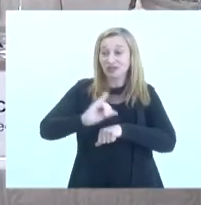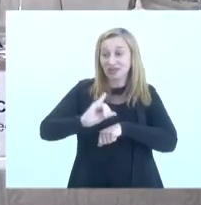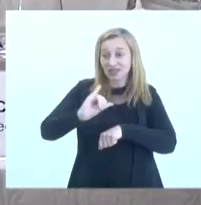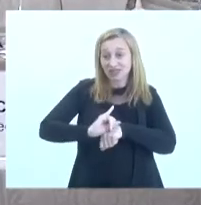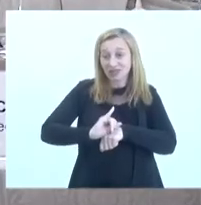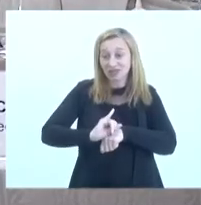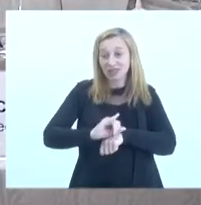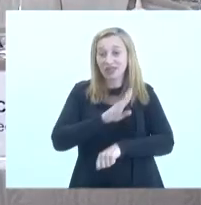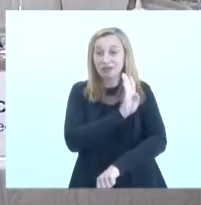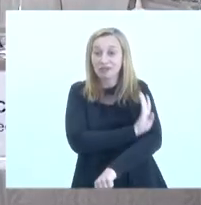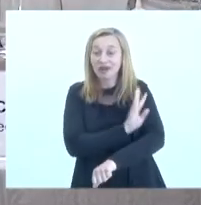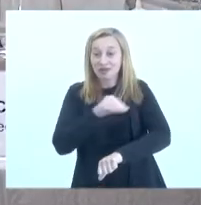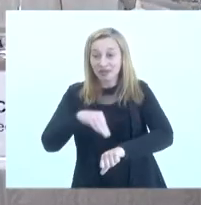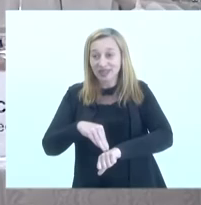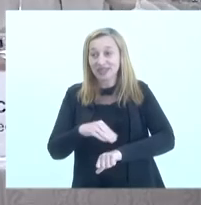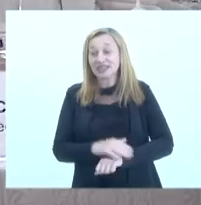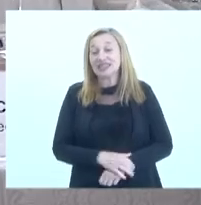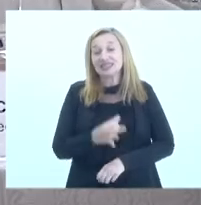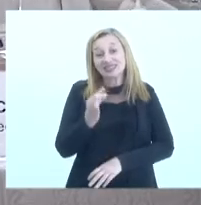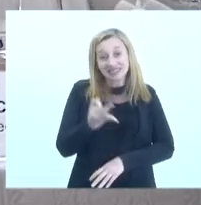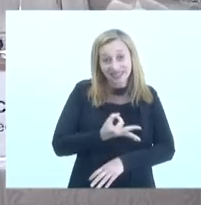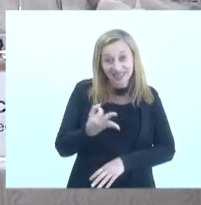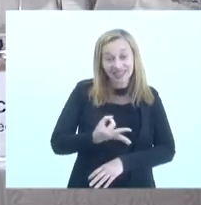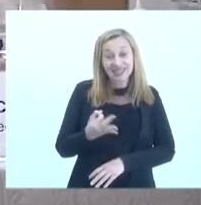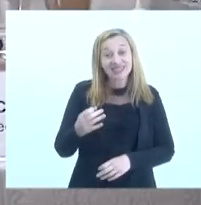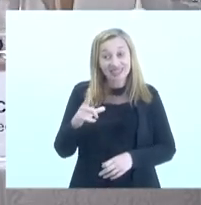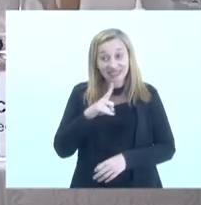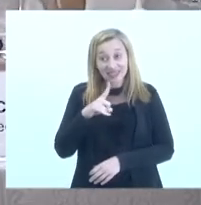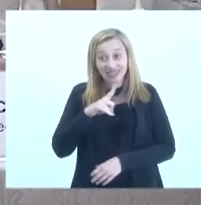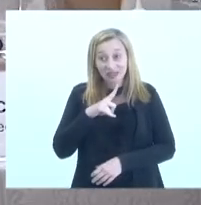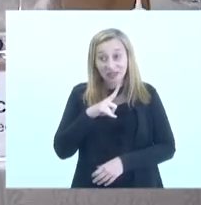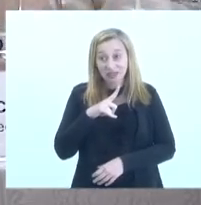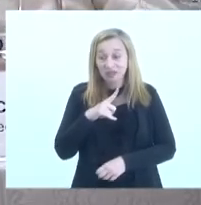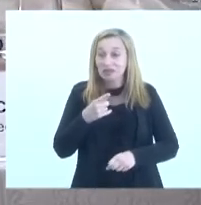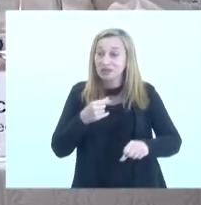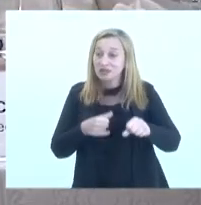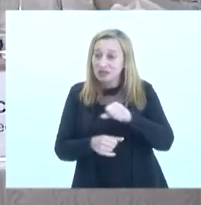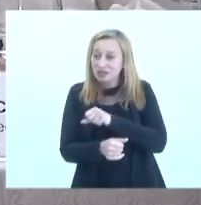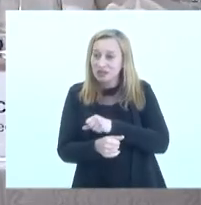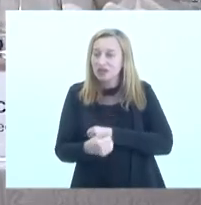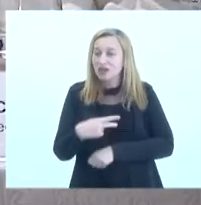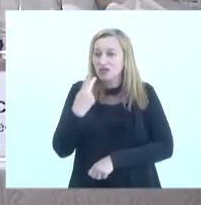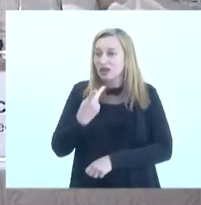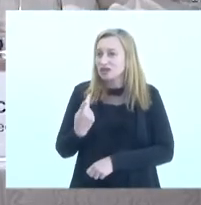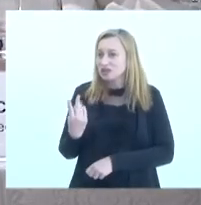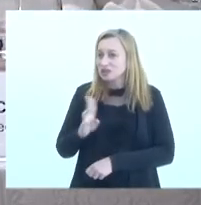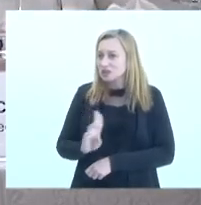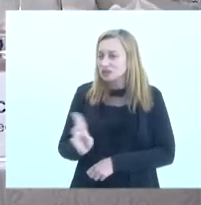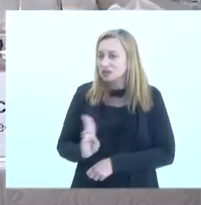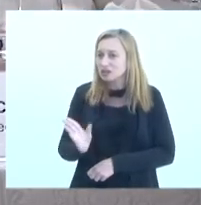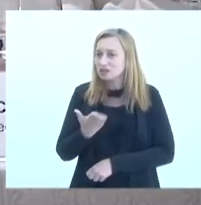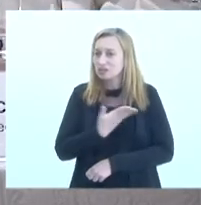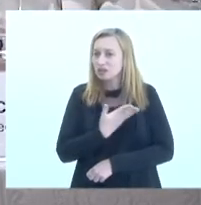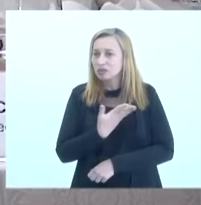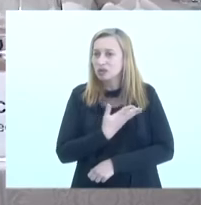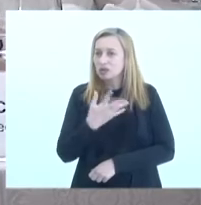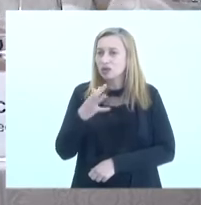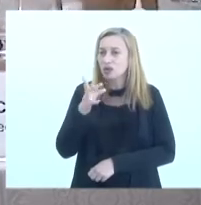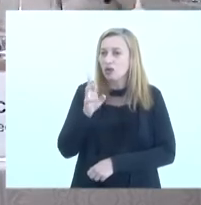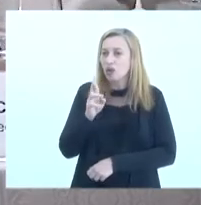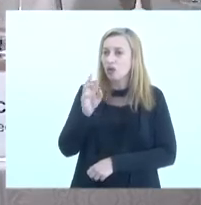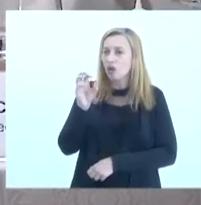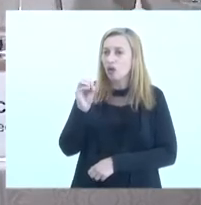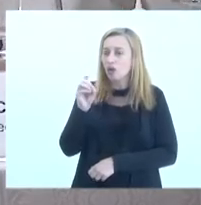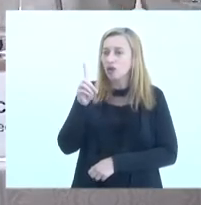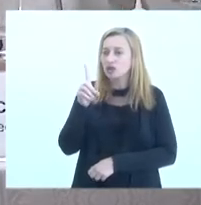Barra Mansa. Eu tenho certeza que esse agradecimento eu falo em nome do meu amigo Rodrigo também,